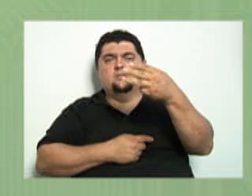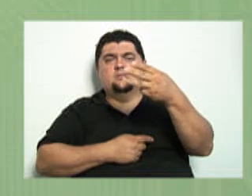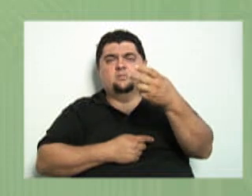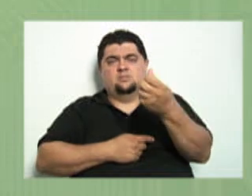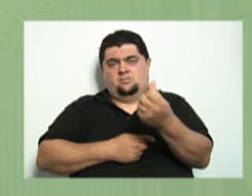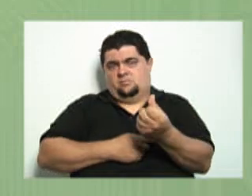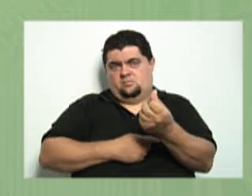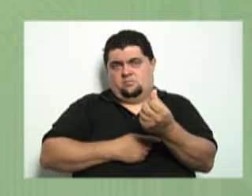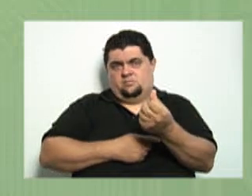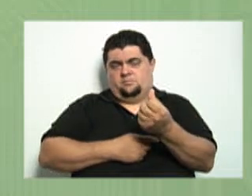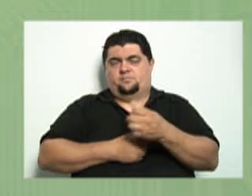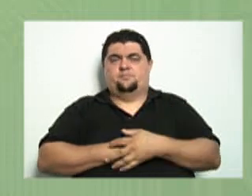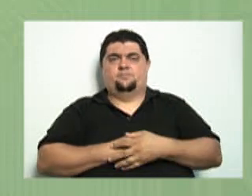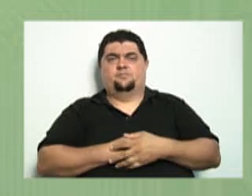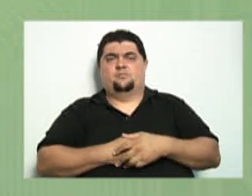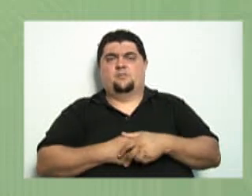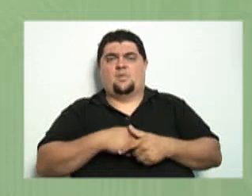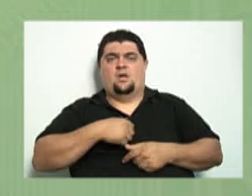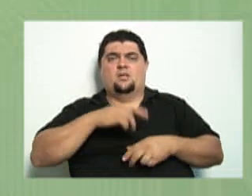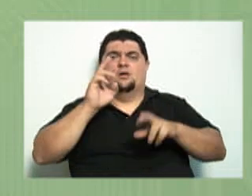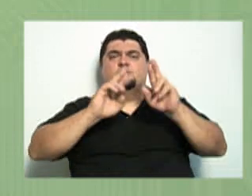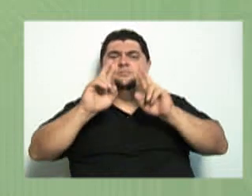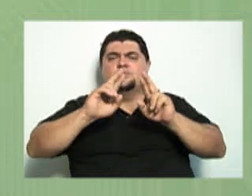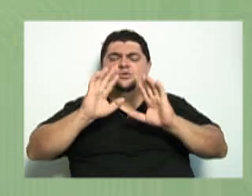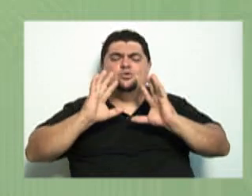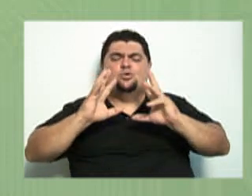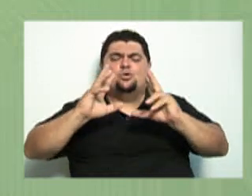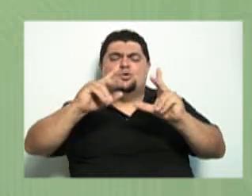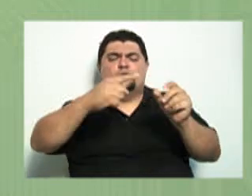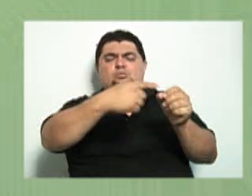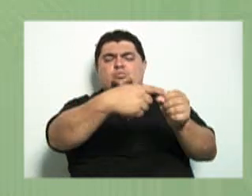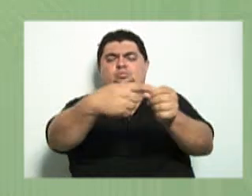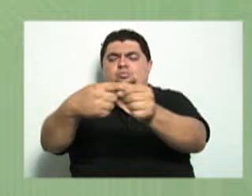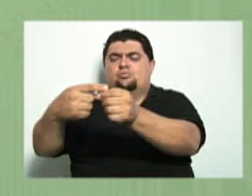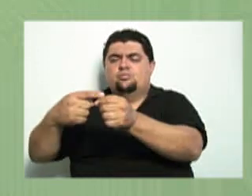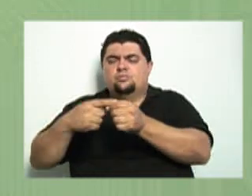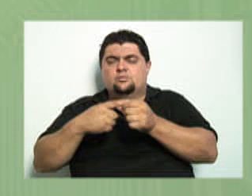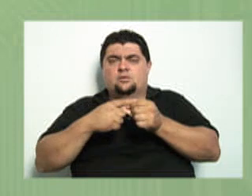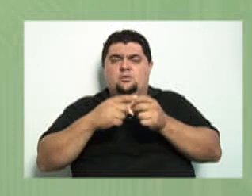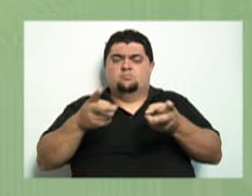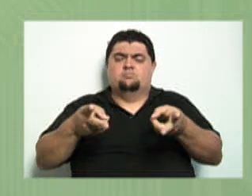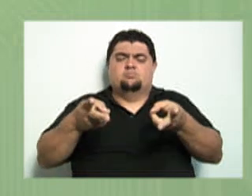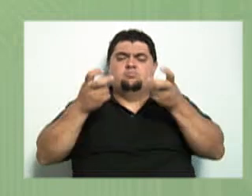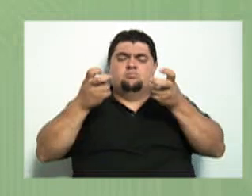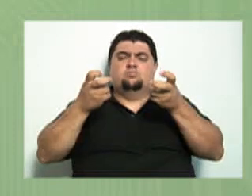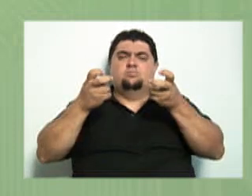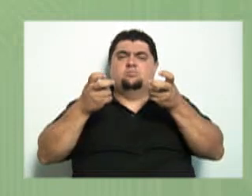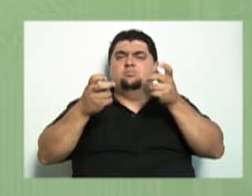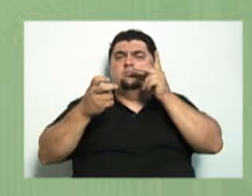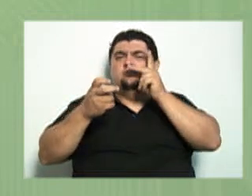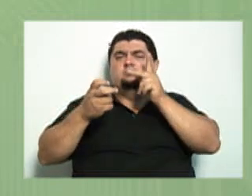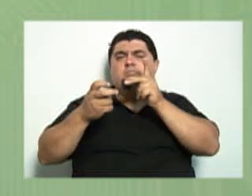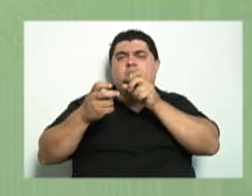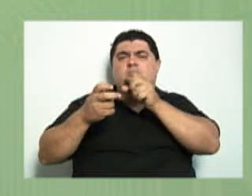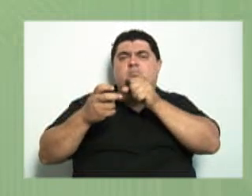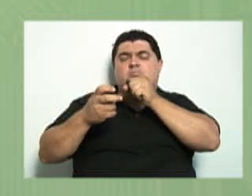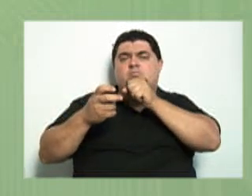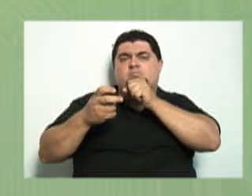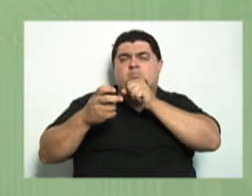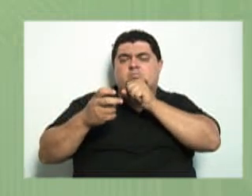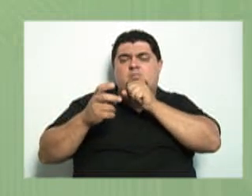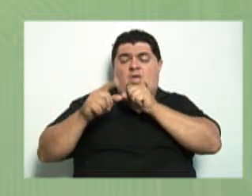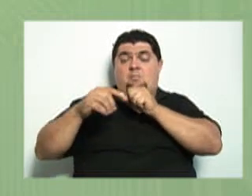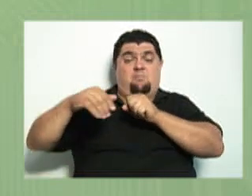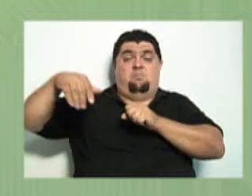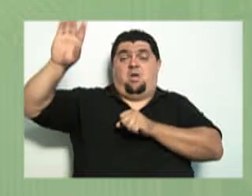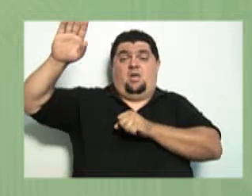0,736. A gente vai ter o resultado para todos os municípios do estado de Rondônia. A gente pode perceber que o de Porto Velho está um pouquinho acima do que a média